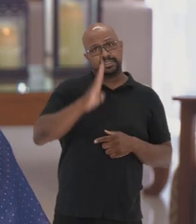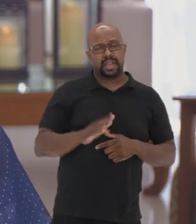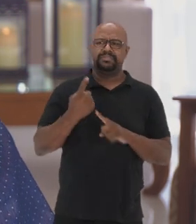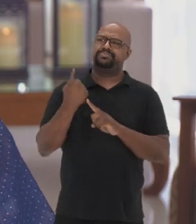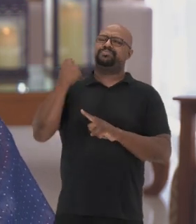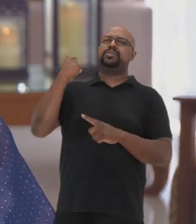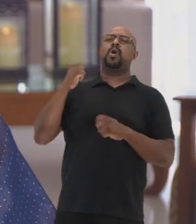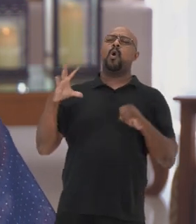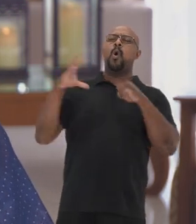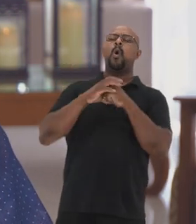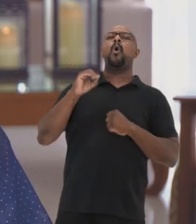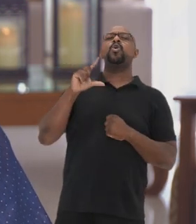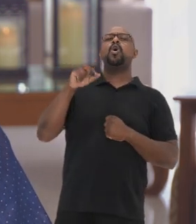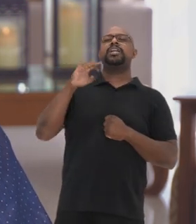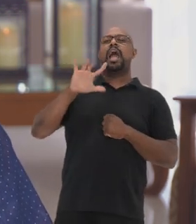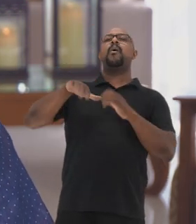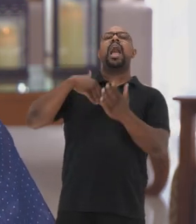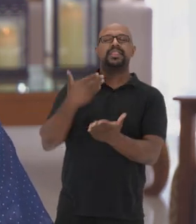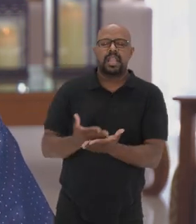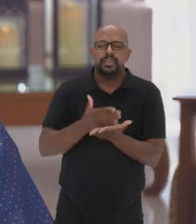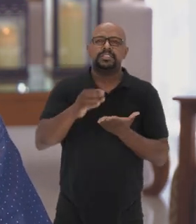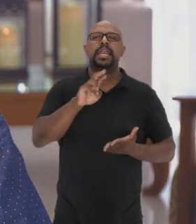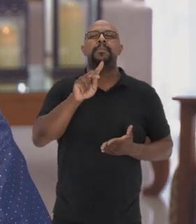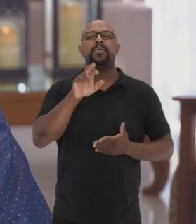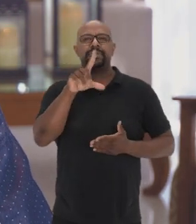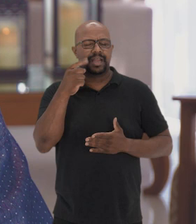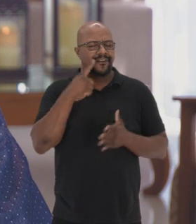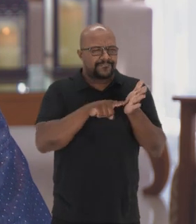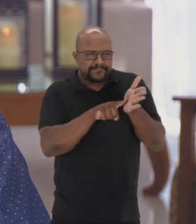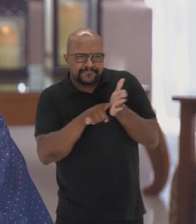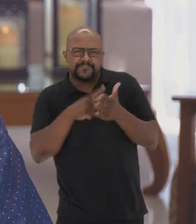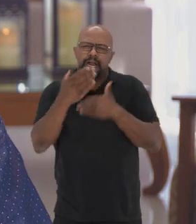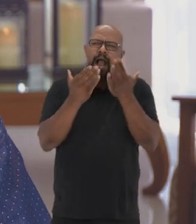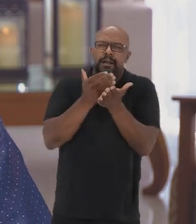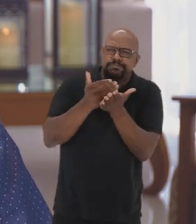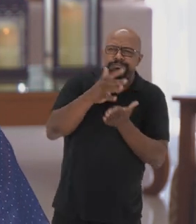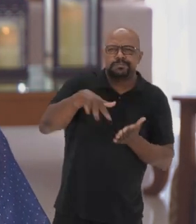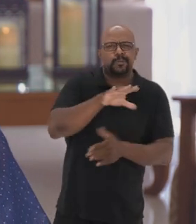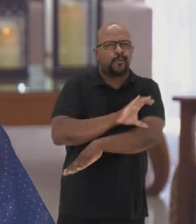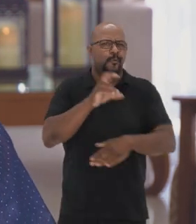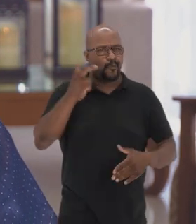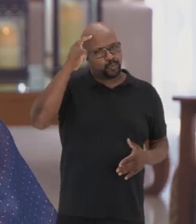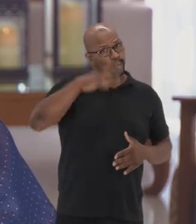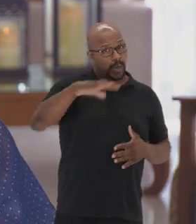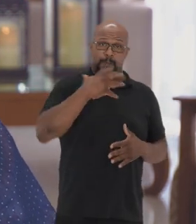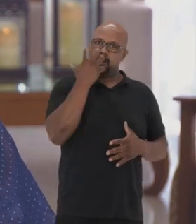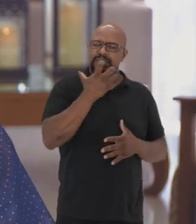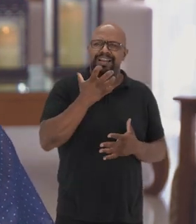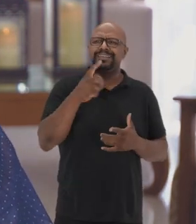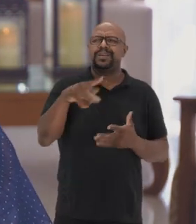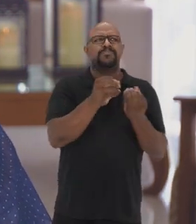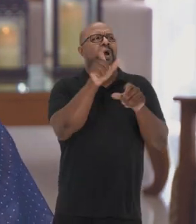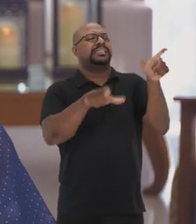período colonial até o início da República Vamos explorar um pouco dos primórdios da nossa cultura musical que é